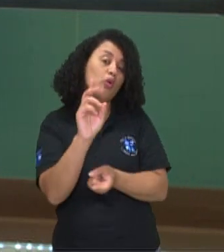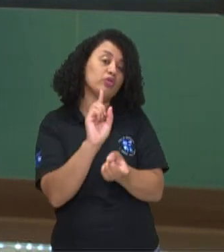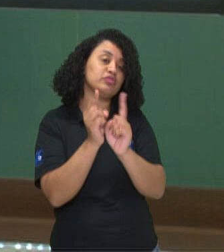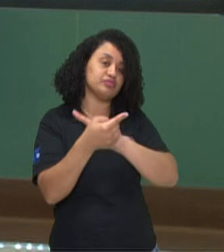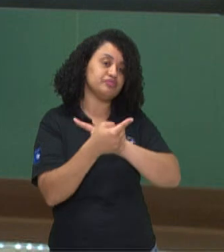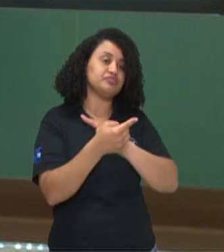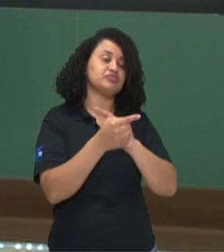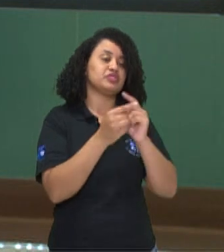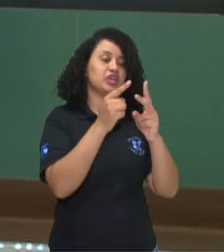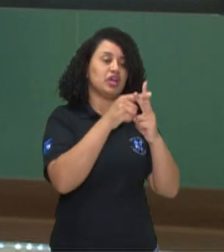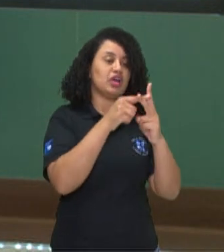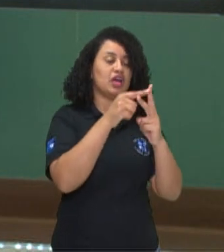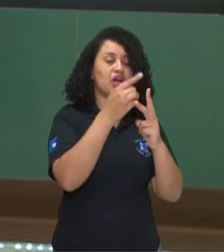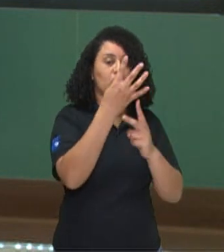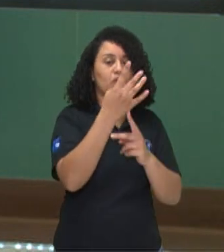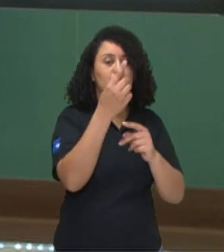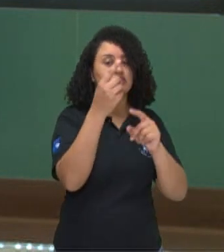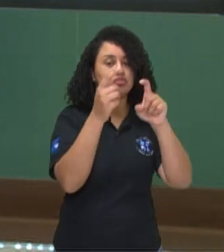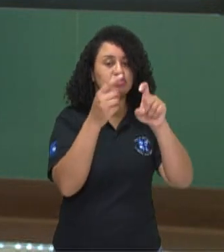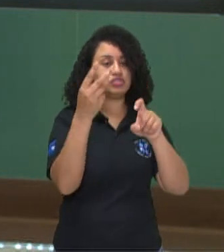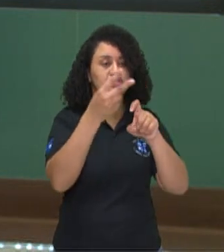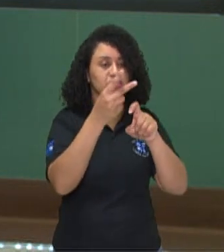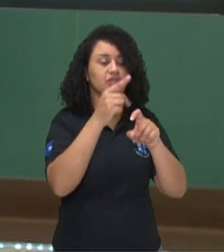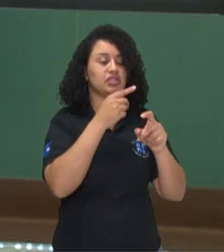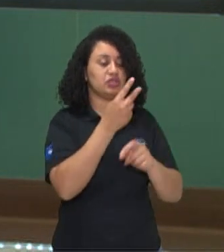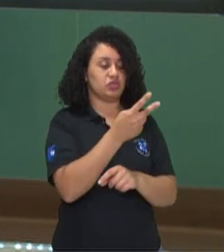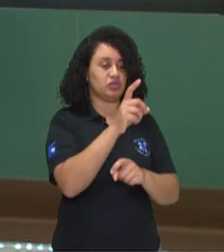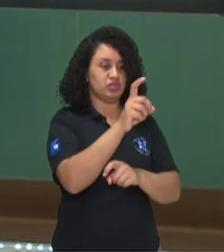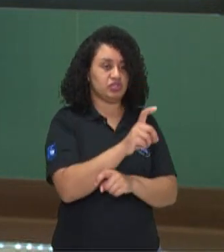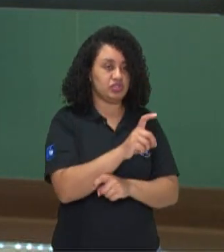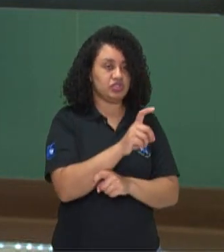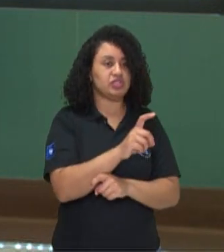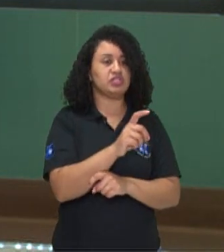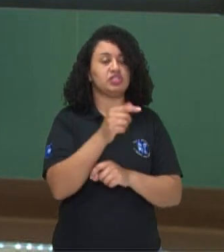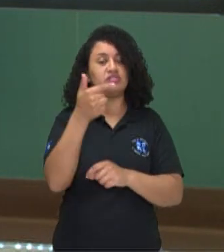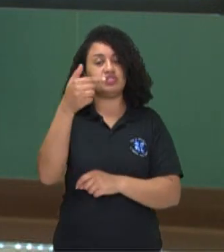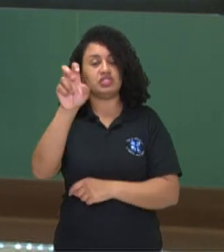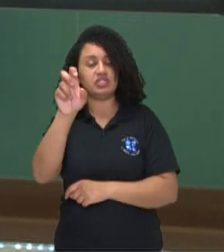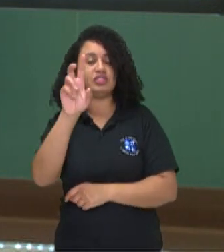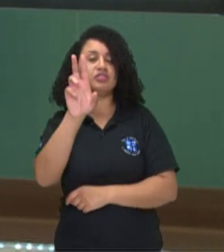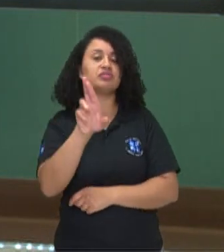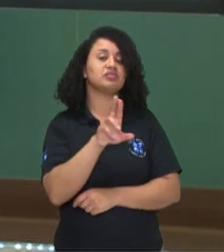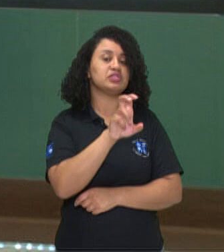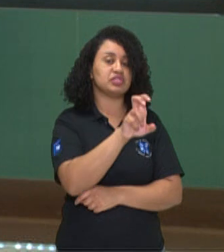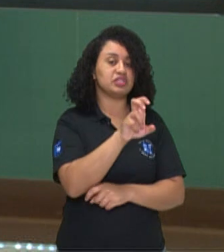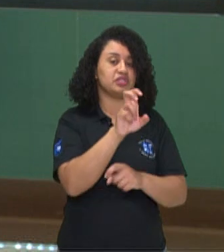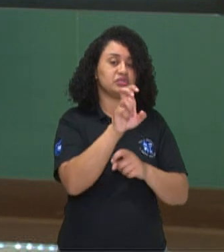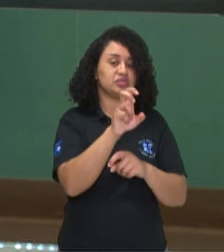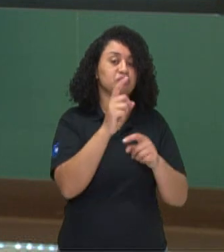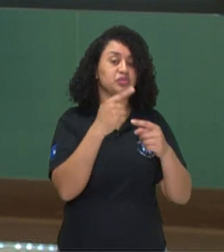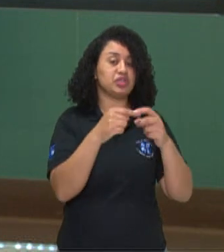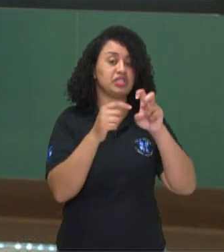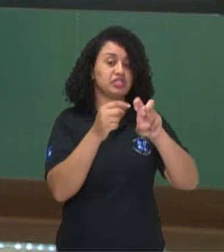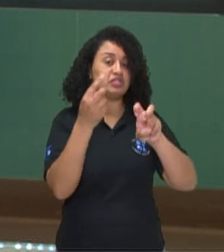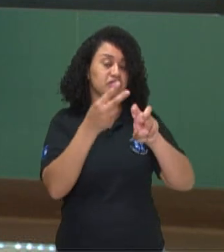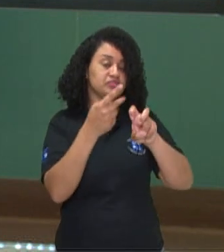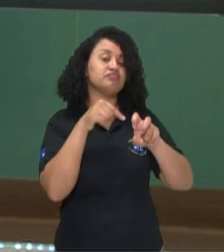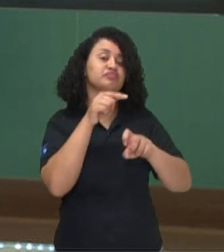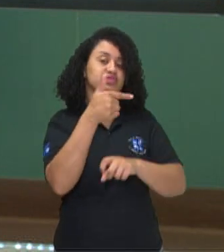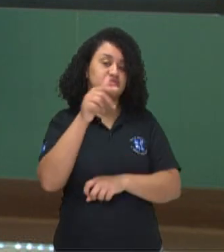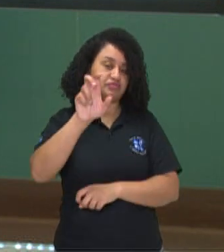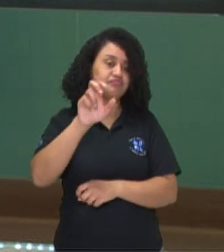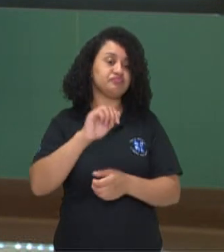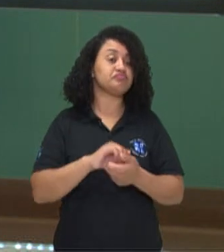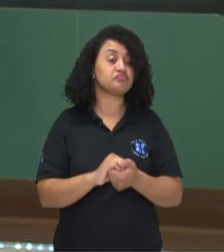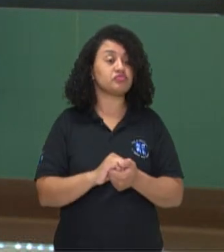raiz quadrada de 4x ao quadrado, 2x. Raiz quadrada de 25, 5. Beleza, fatorou, tá bom? E